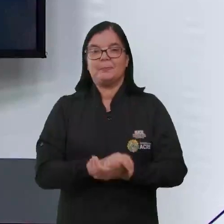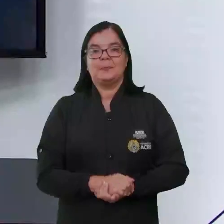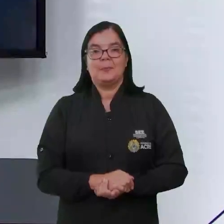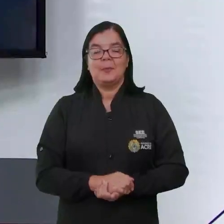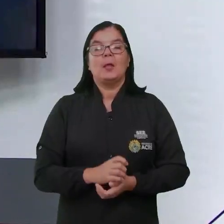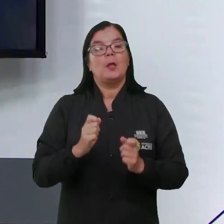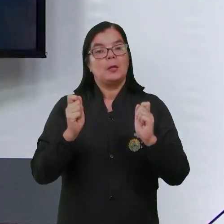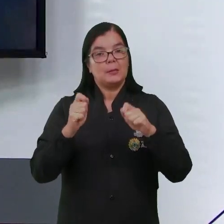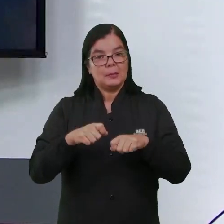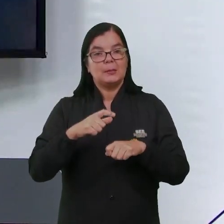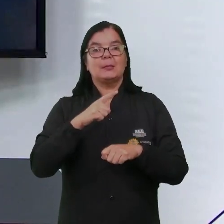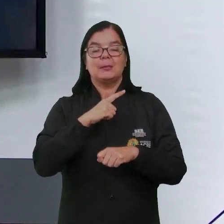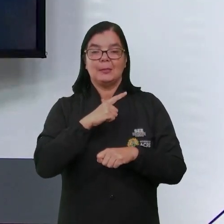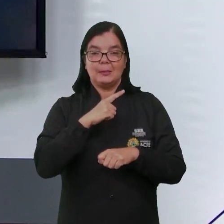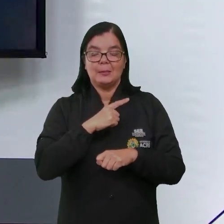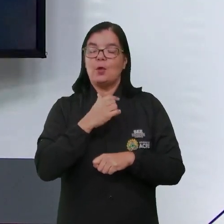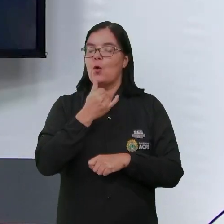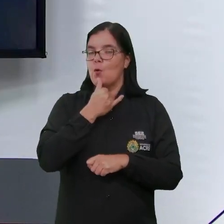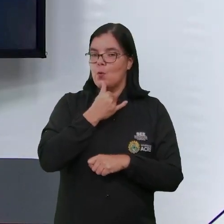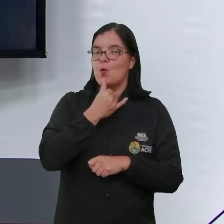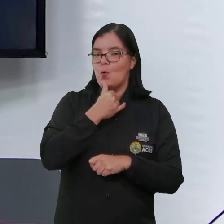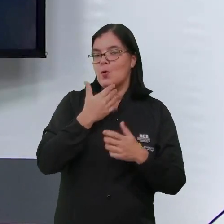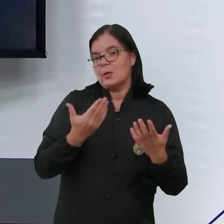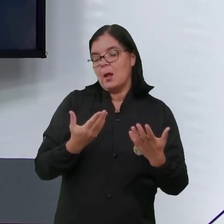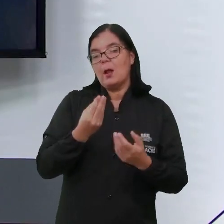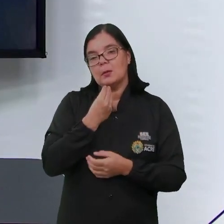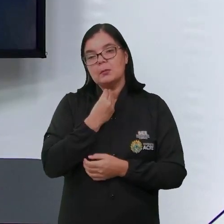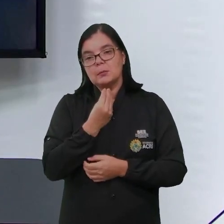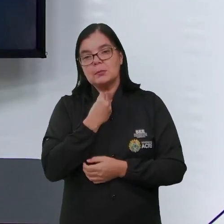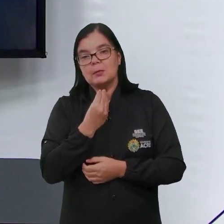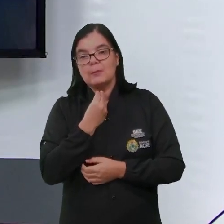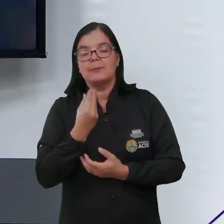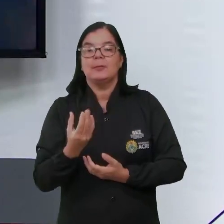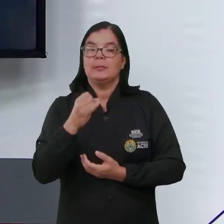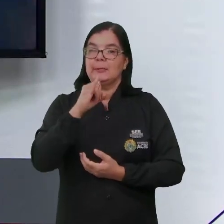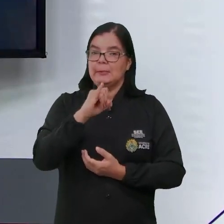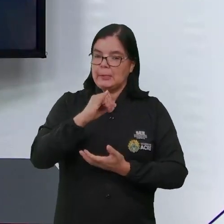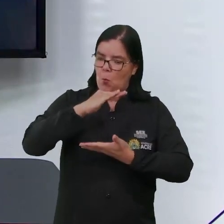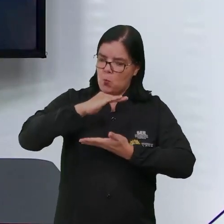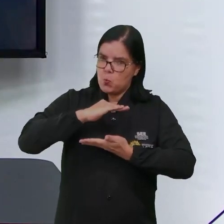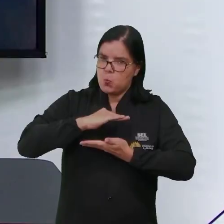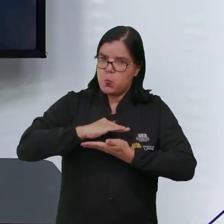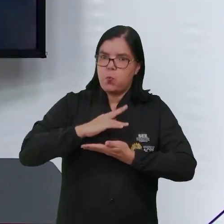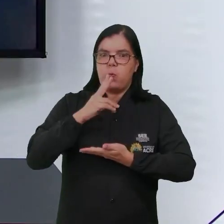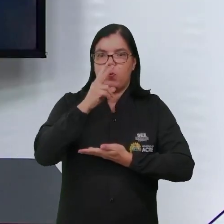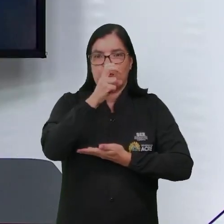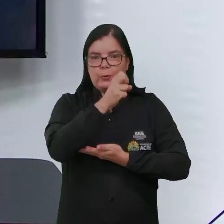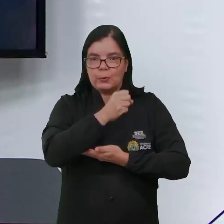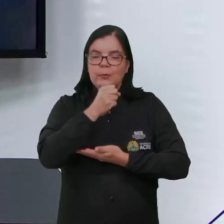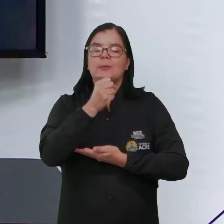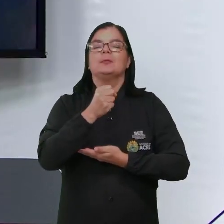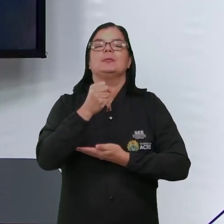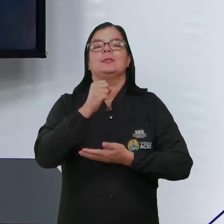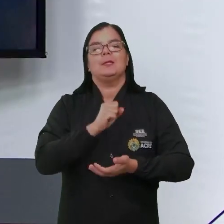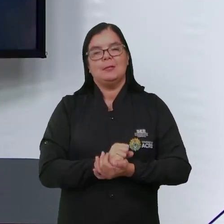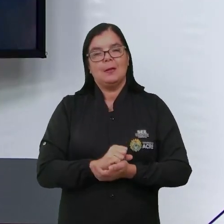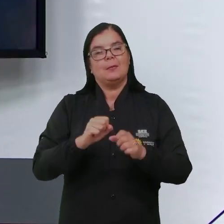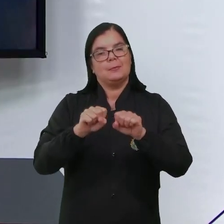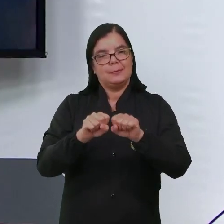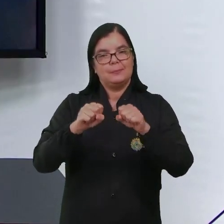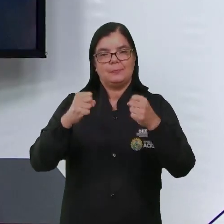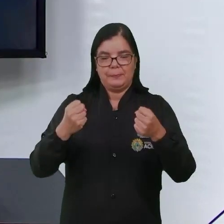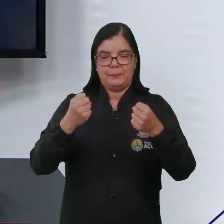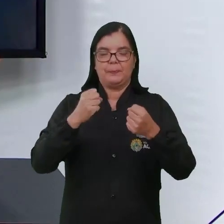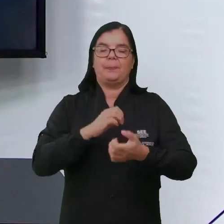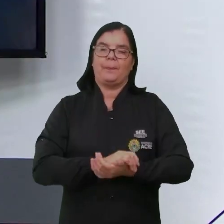Então elas podem, infelizmente, né, elas têm essa fragilidade, se elas forem pressionadas, se elas forem tracionadas, elas vão acabar